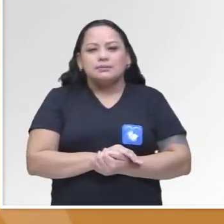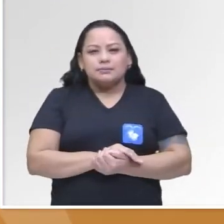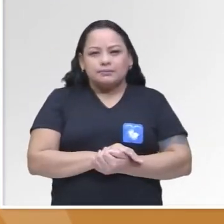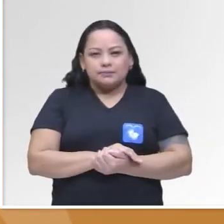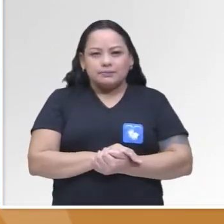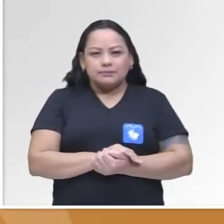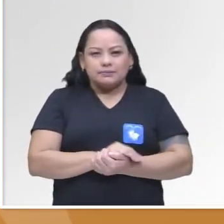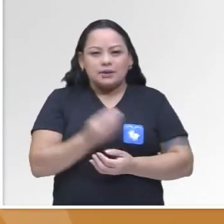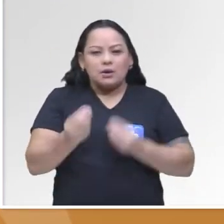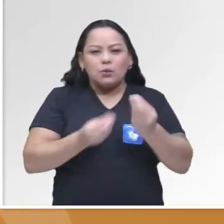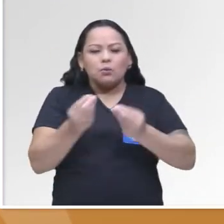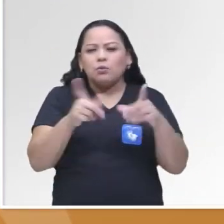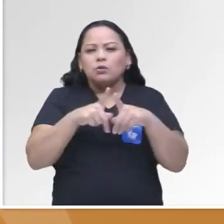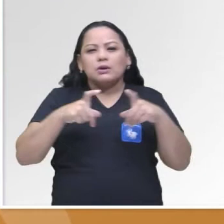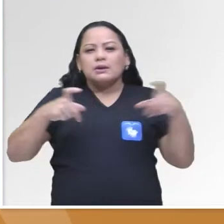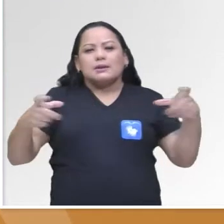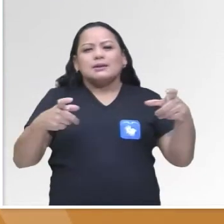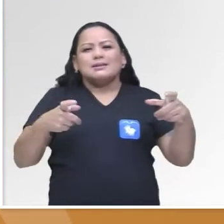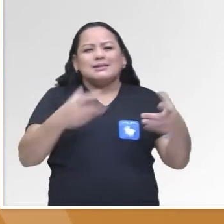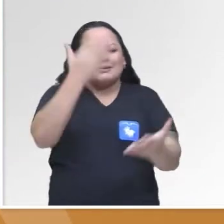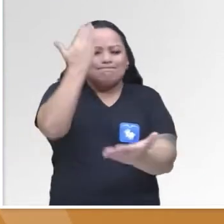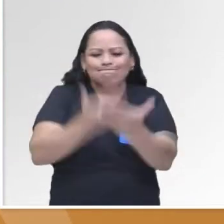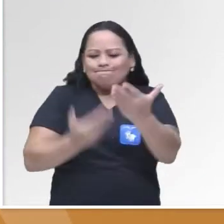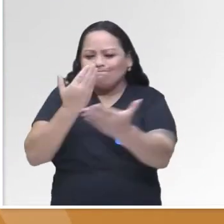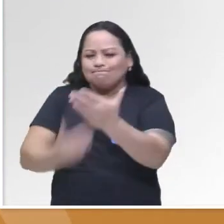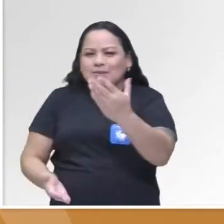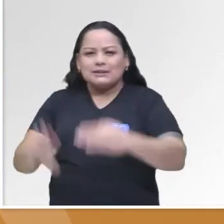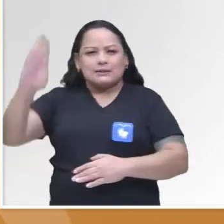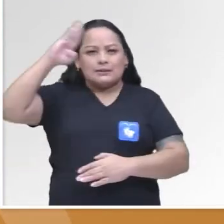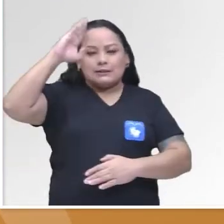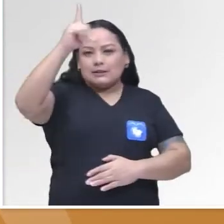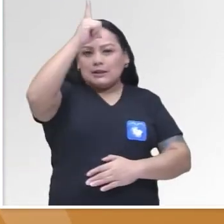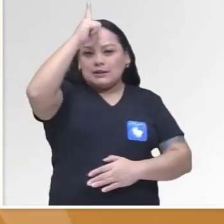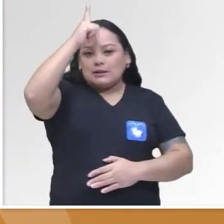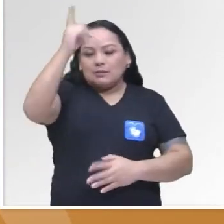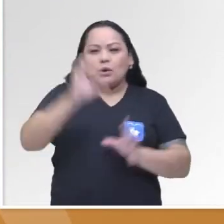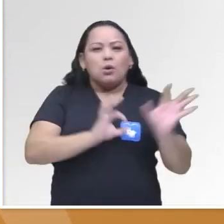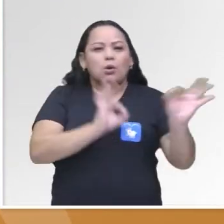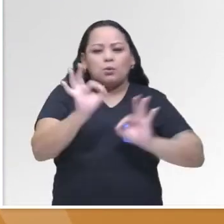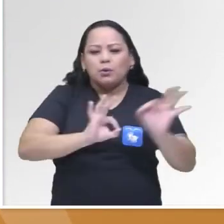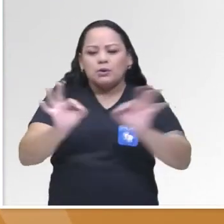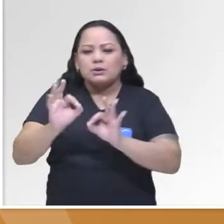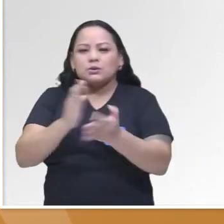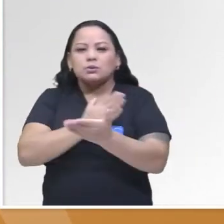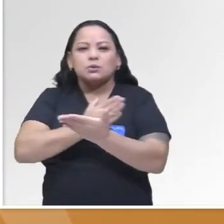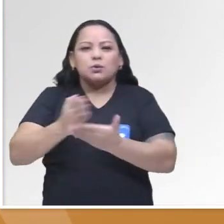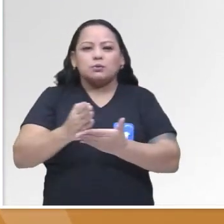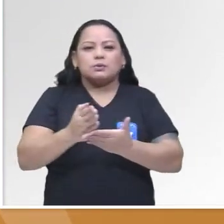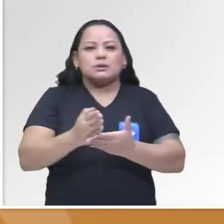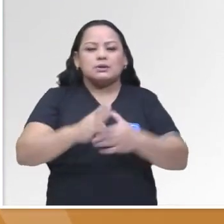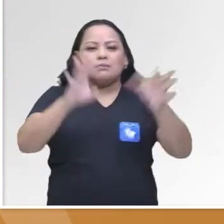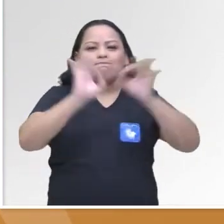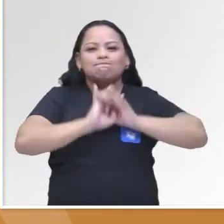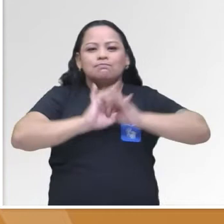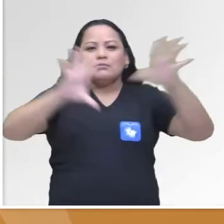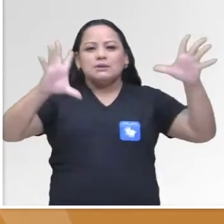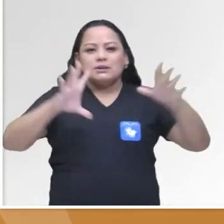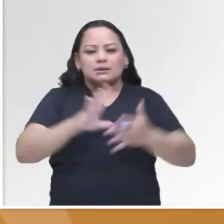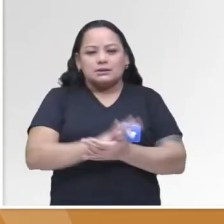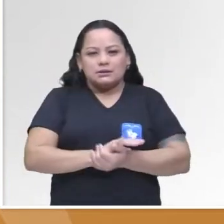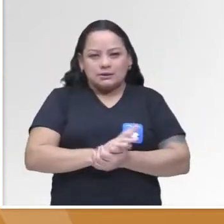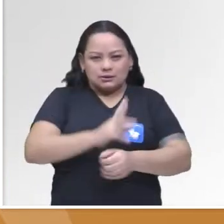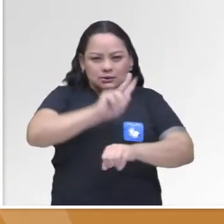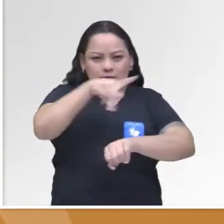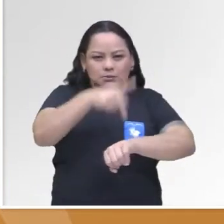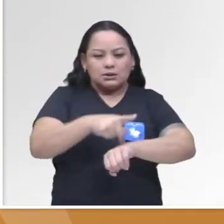grandes derrotas ao exército alemão e, claro, vai marcar o processo de libertação de Paris